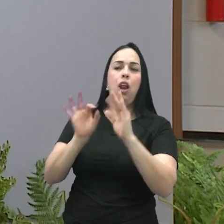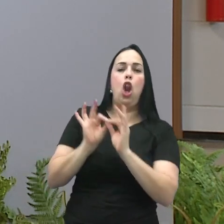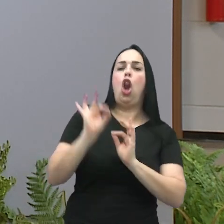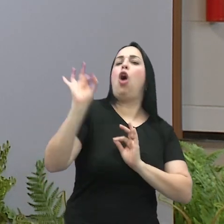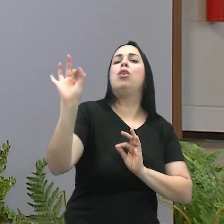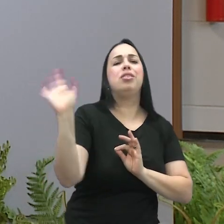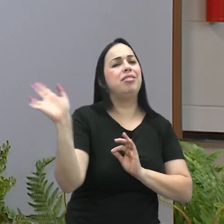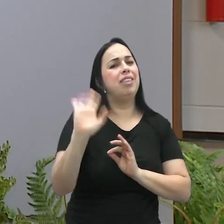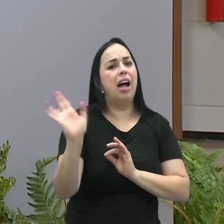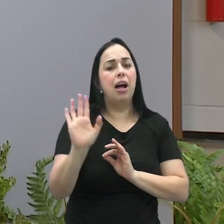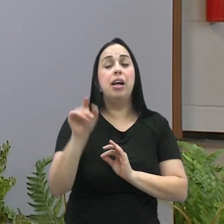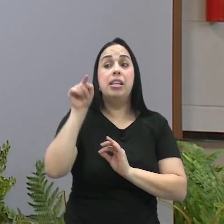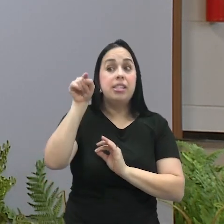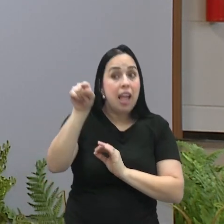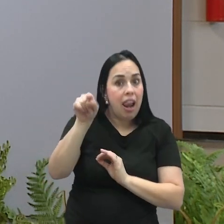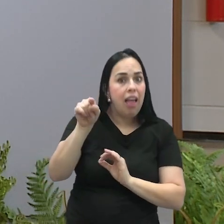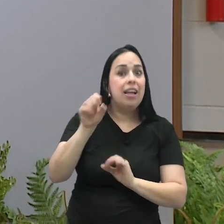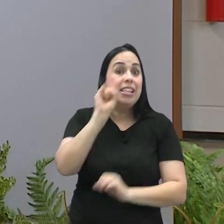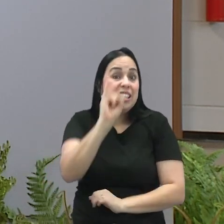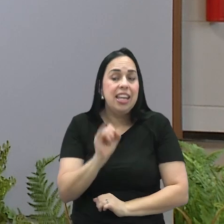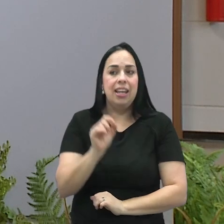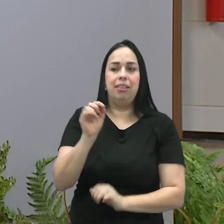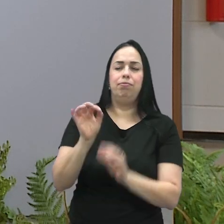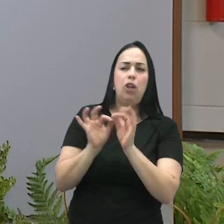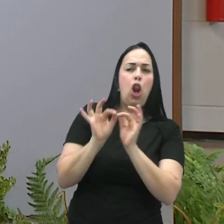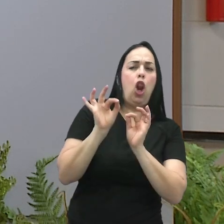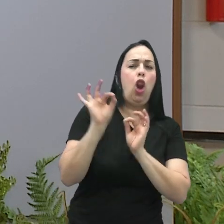numa periferia, que eu urbanize, que eu crie